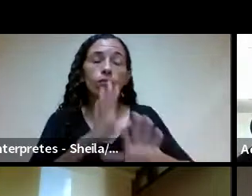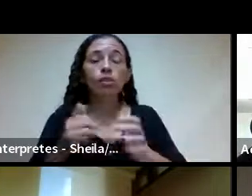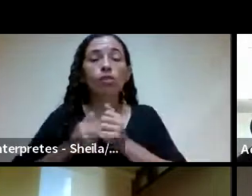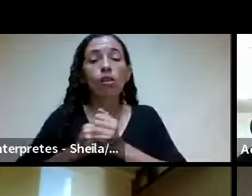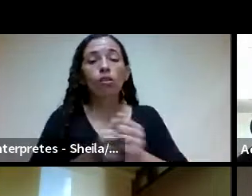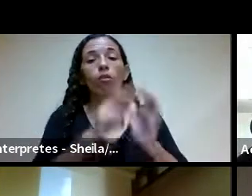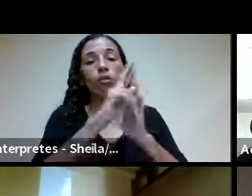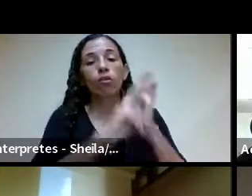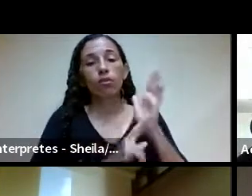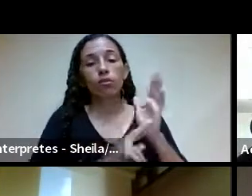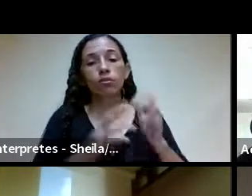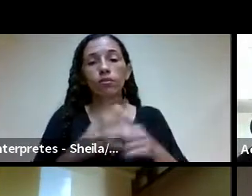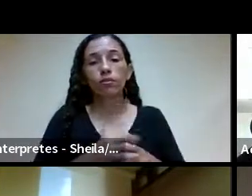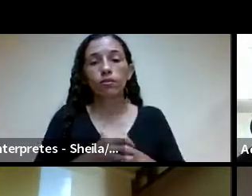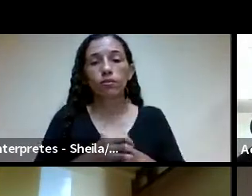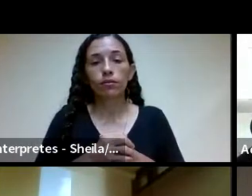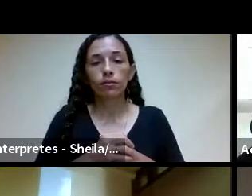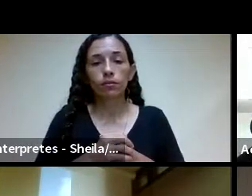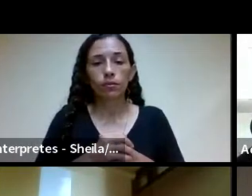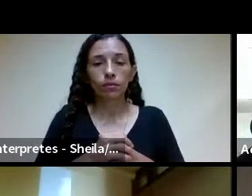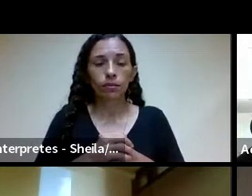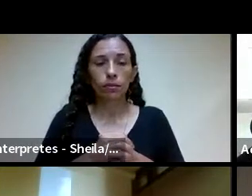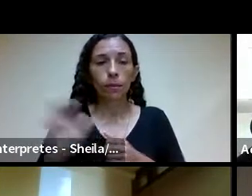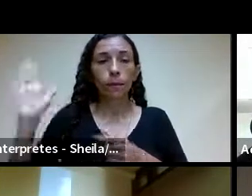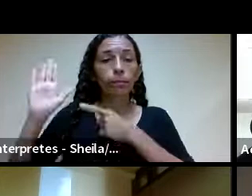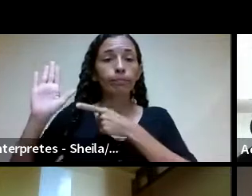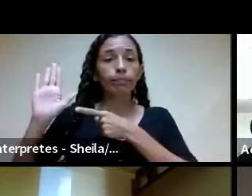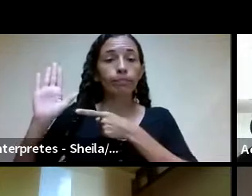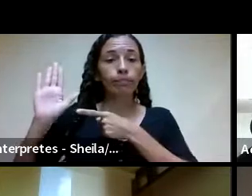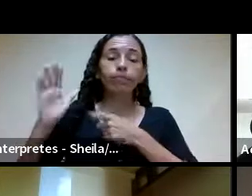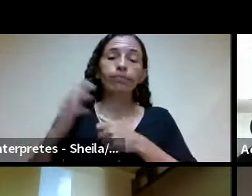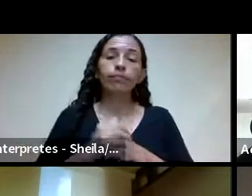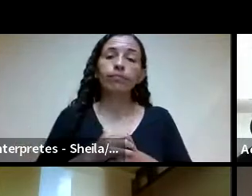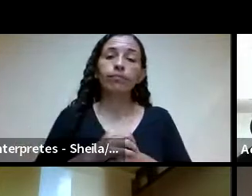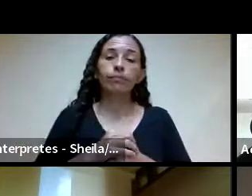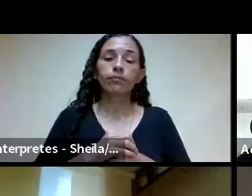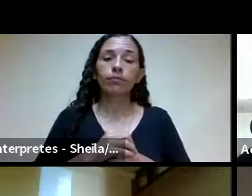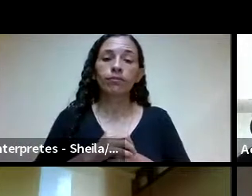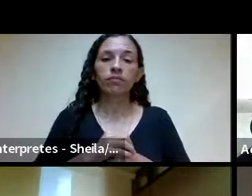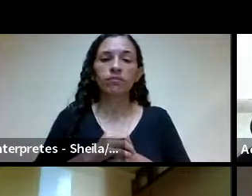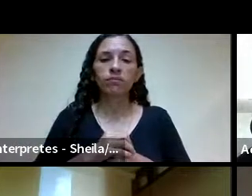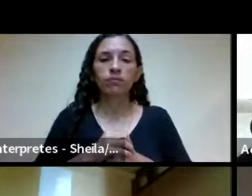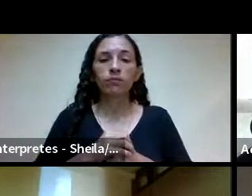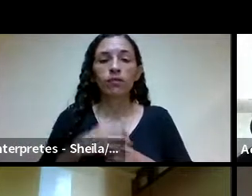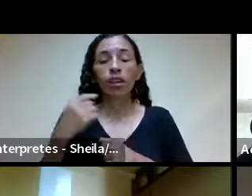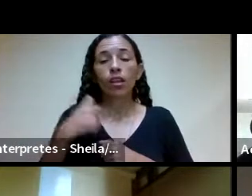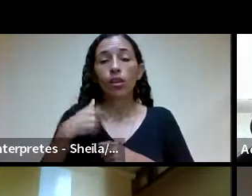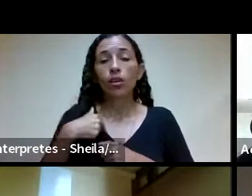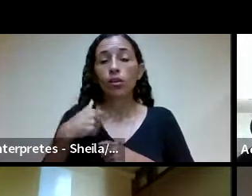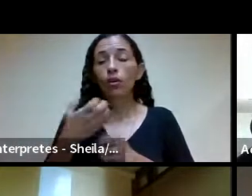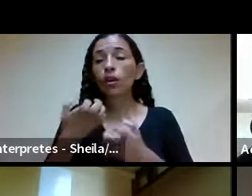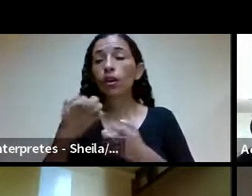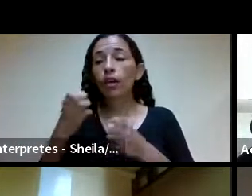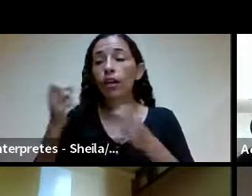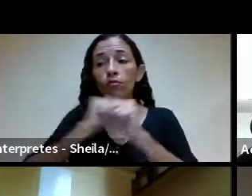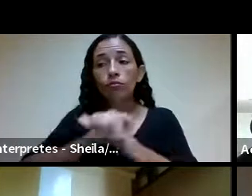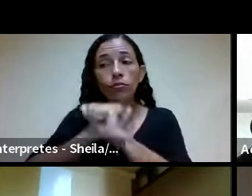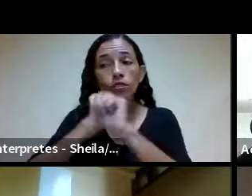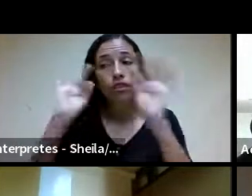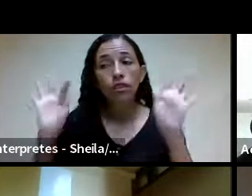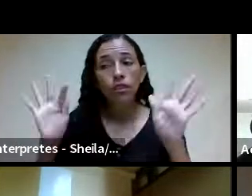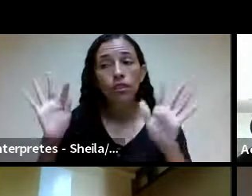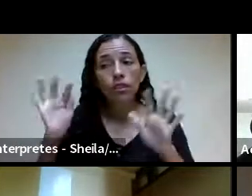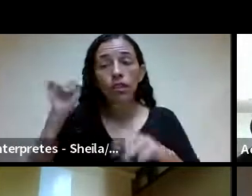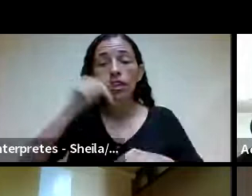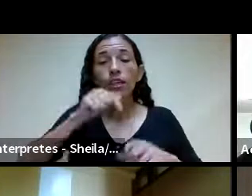presidente. Obrigado. Neste processo, presidente, pela ordem. Pela ordem de barra do Cláudio. Eu quero apenas esclarecer que essa matéria